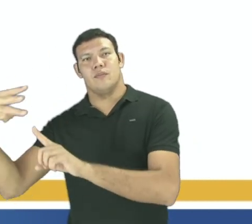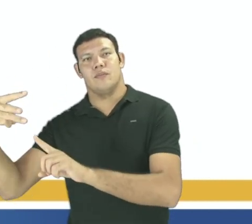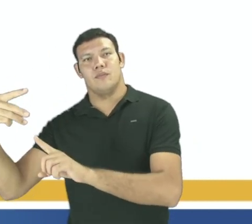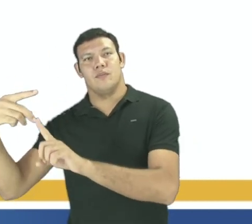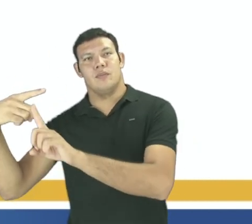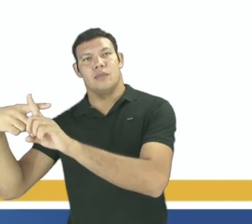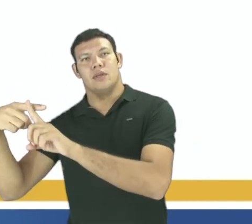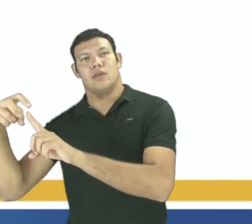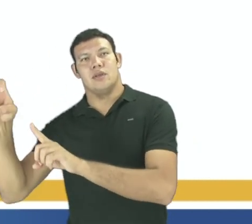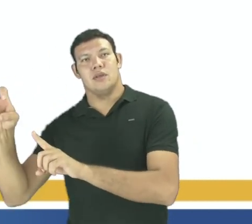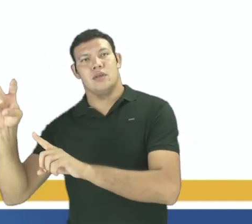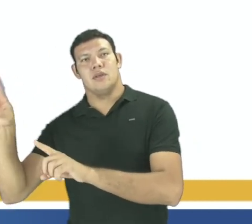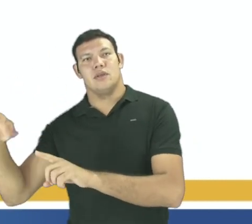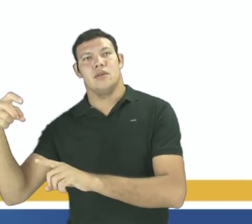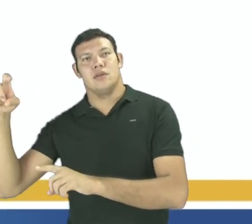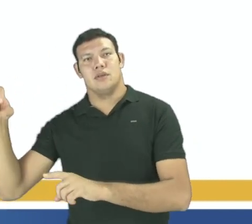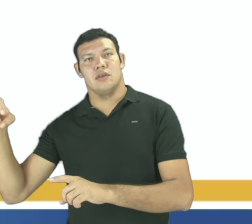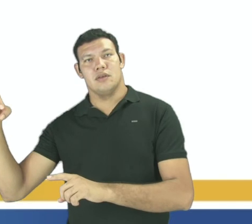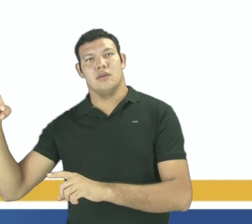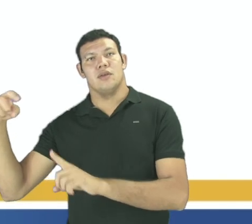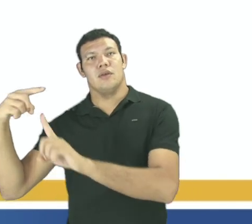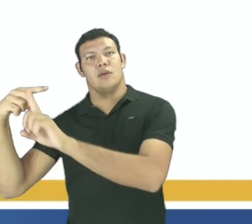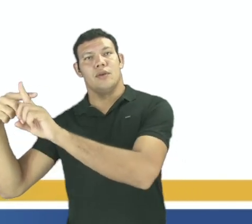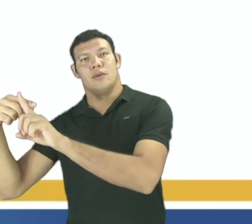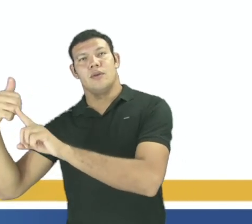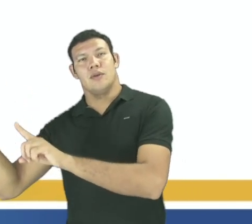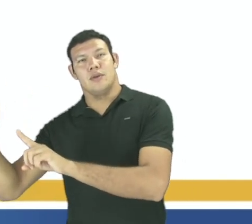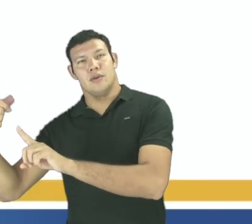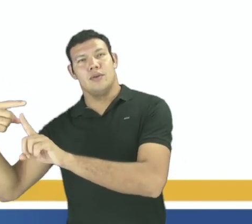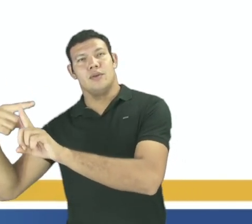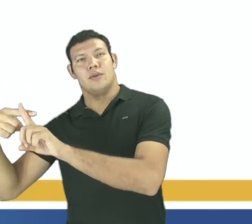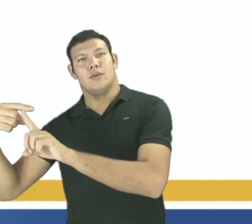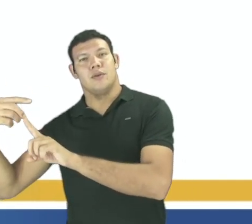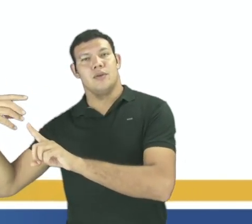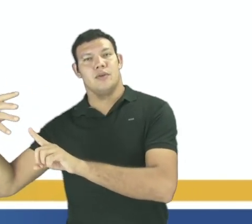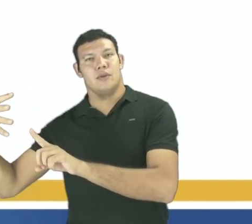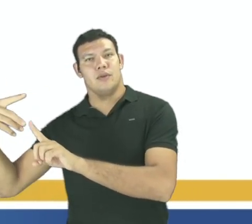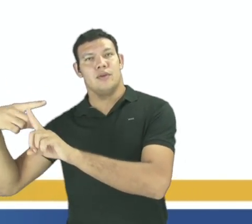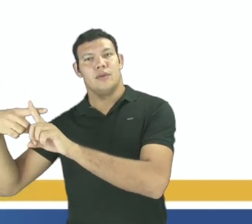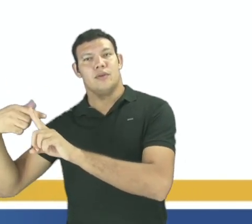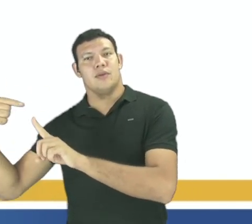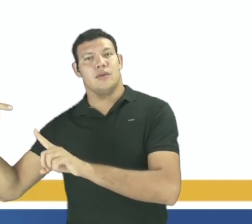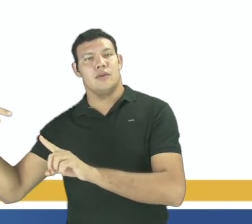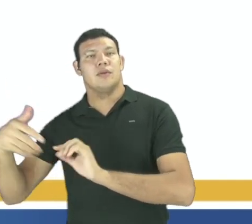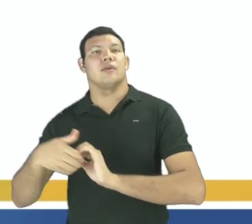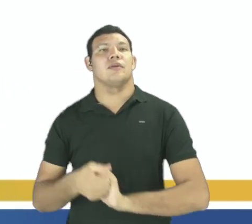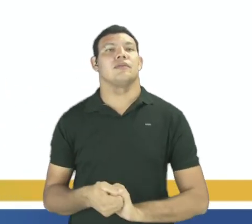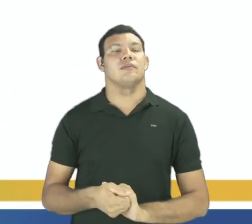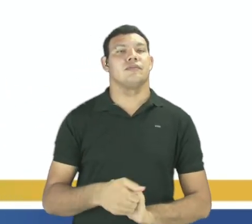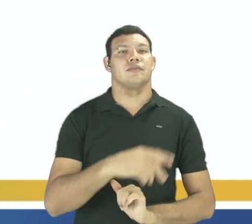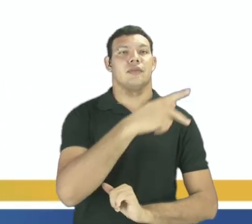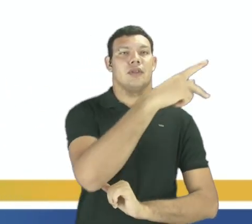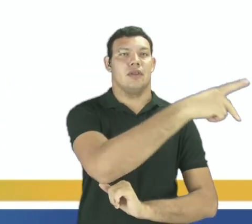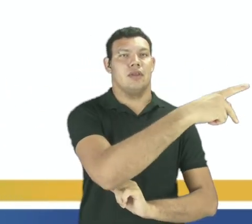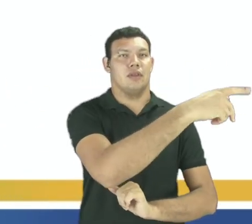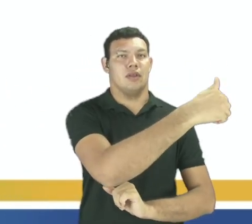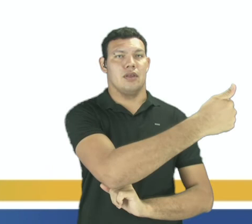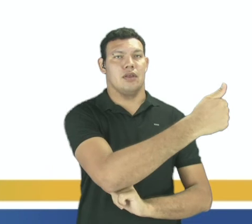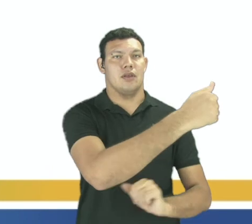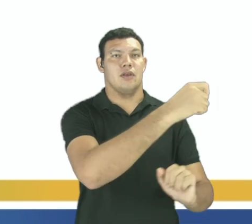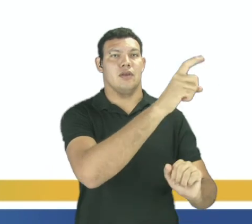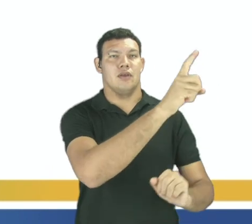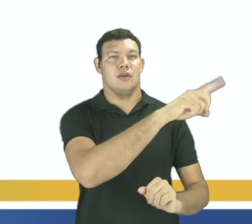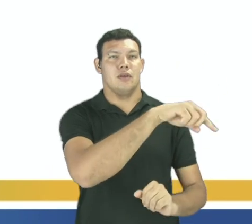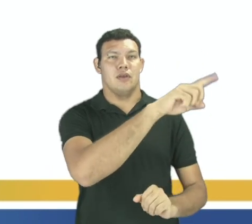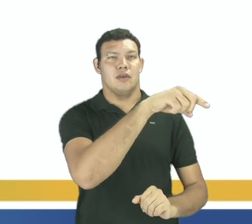vamos fazer as operações, né? X ao cubo, só repete ele. 1 menos 3 dá menos 2x ao